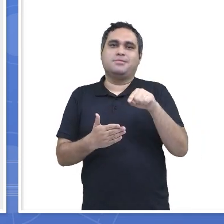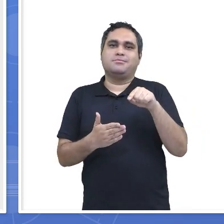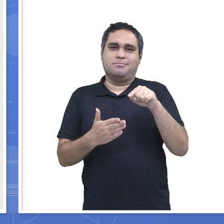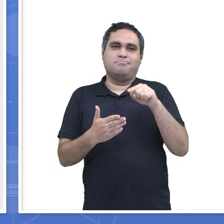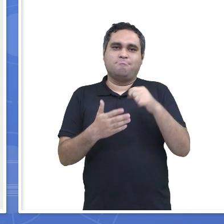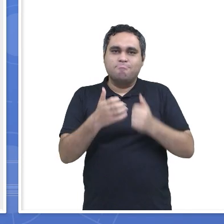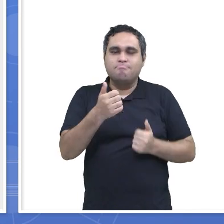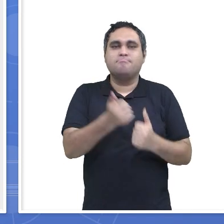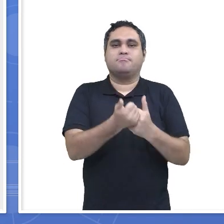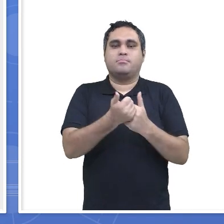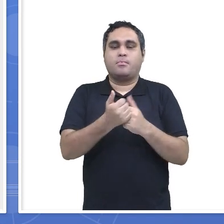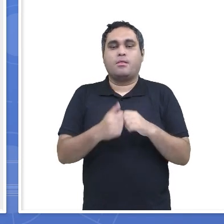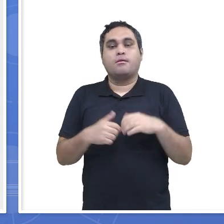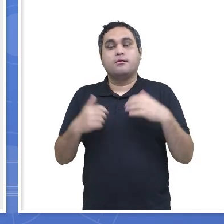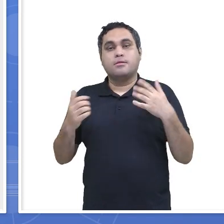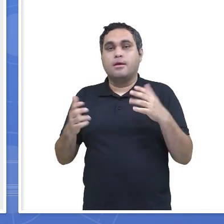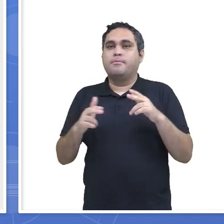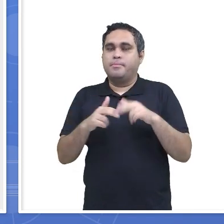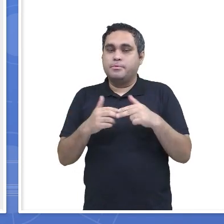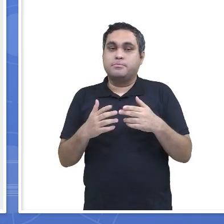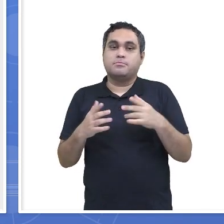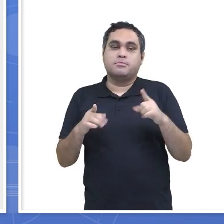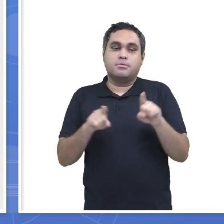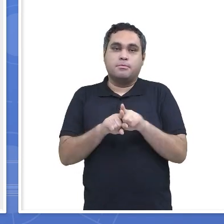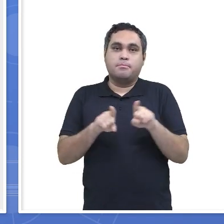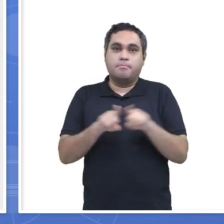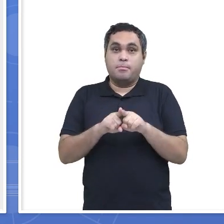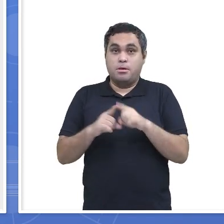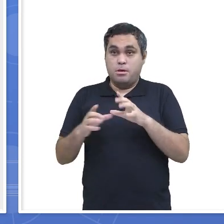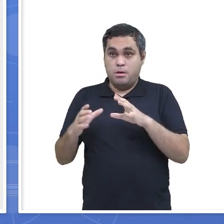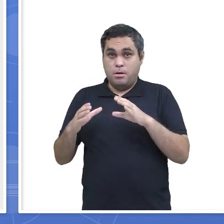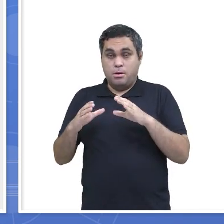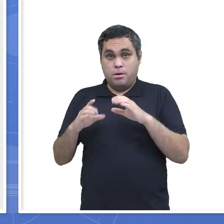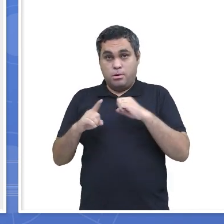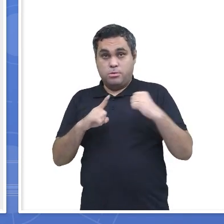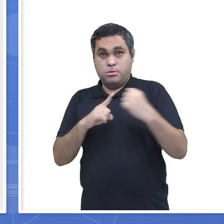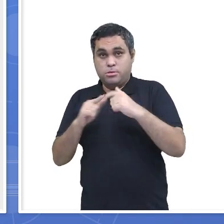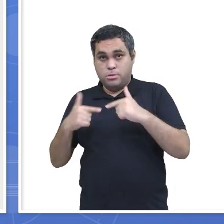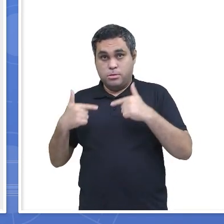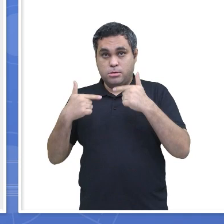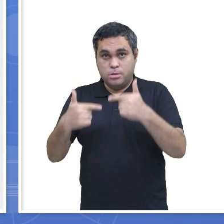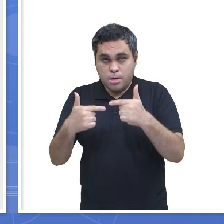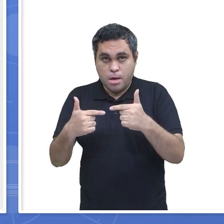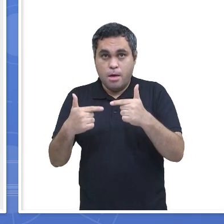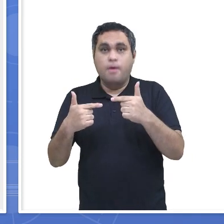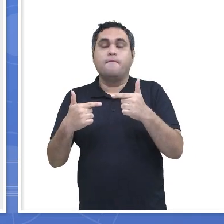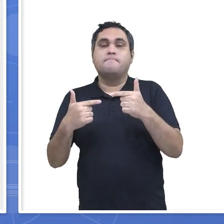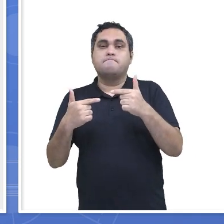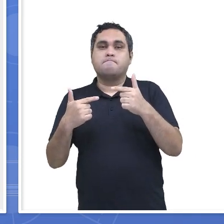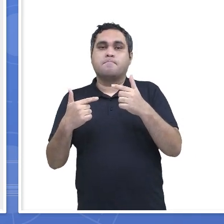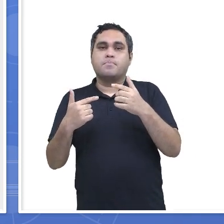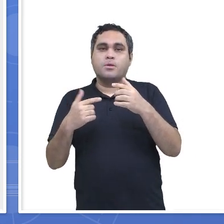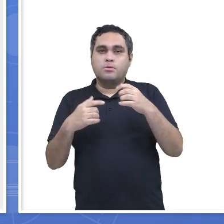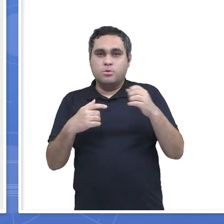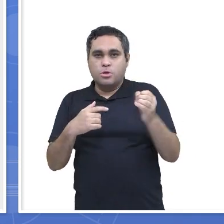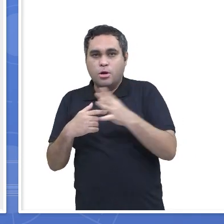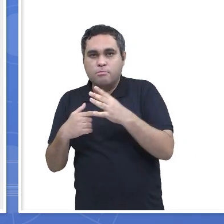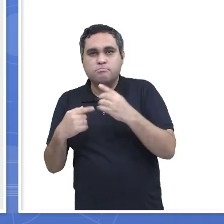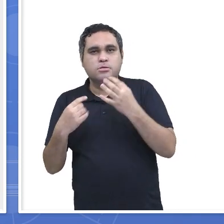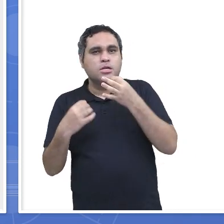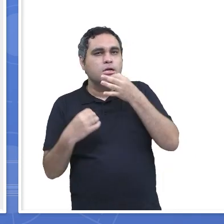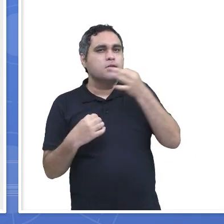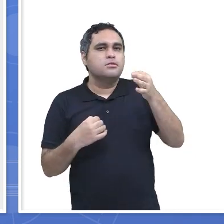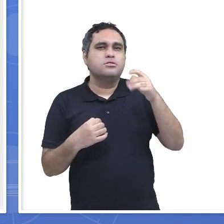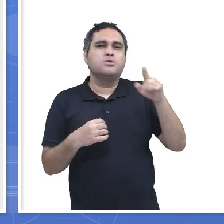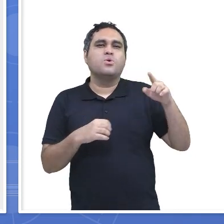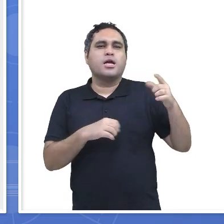Eles constituem tanto uma crítica à regulação social capitalista, como também criticam a emancipação